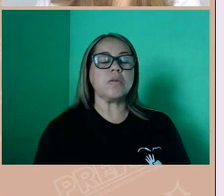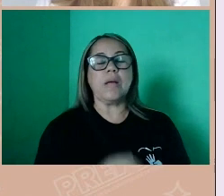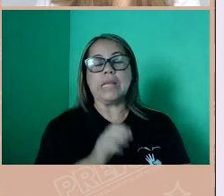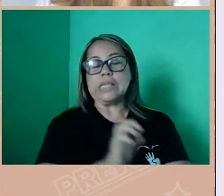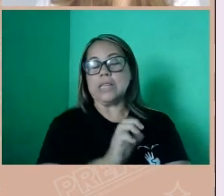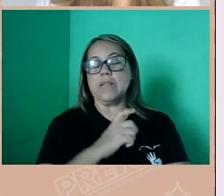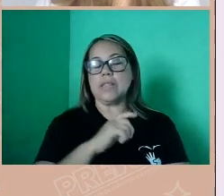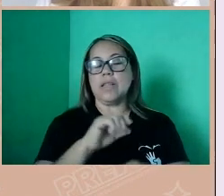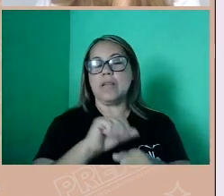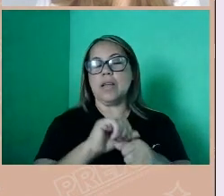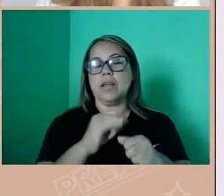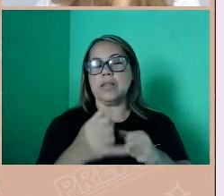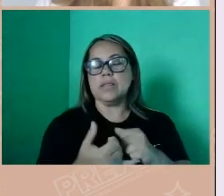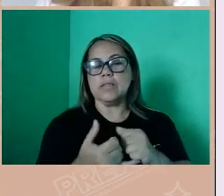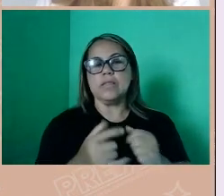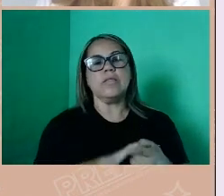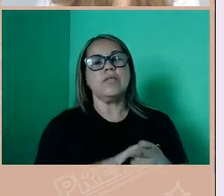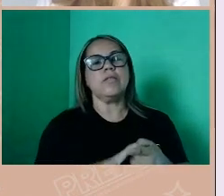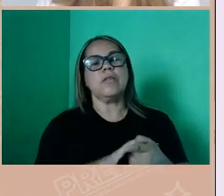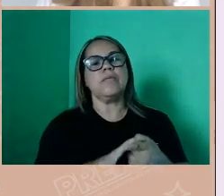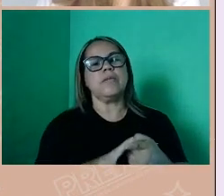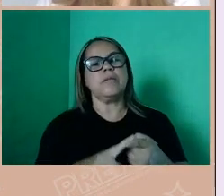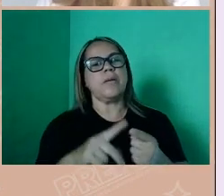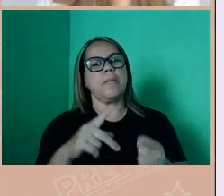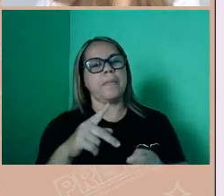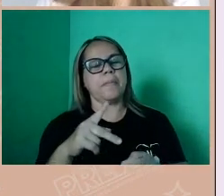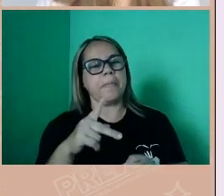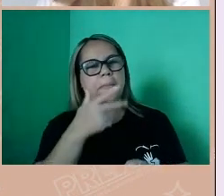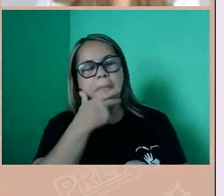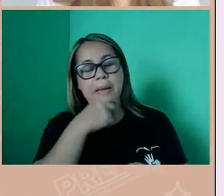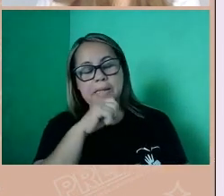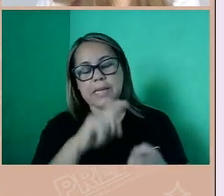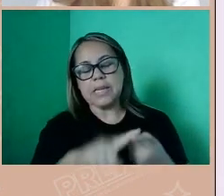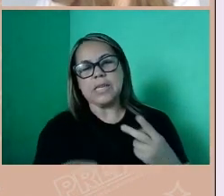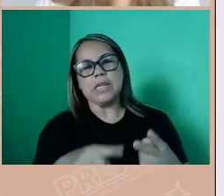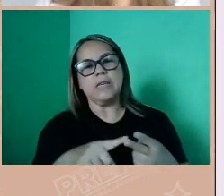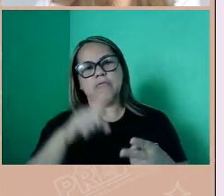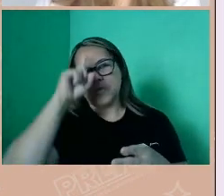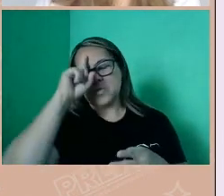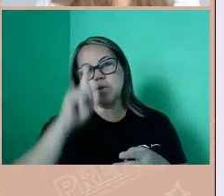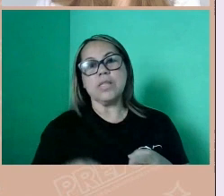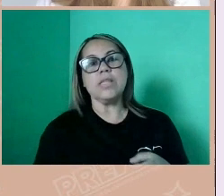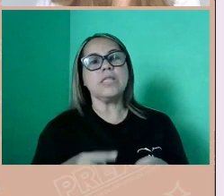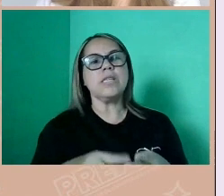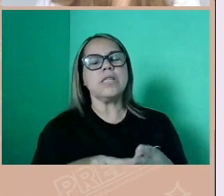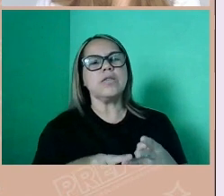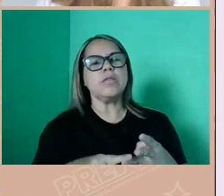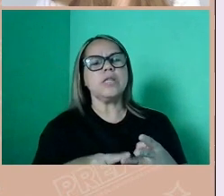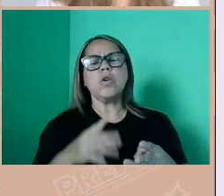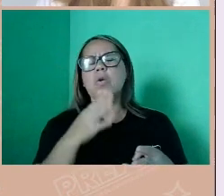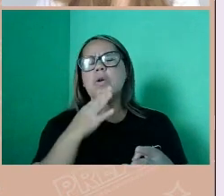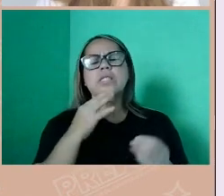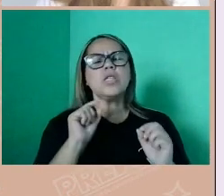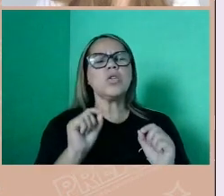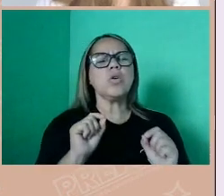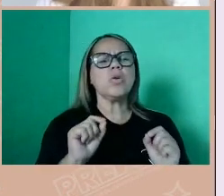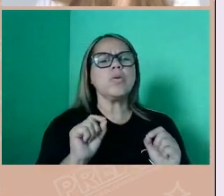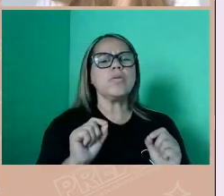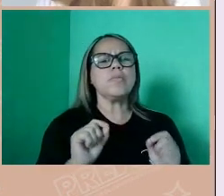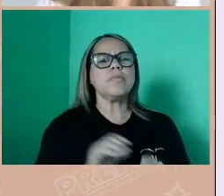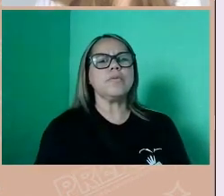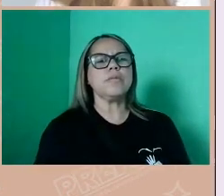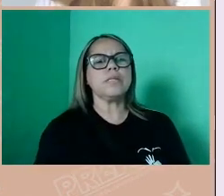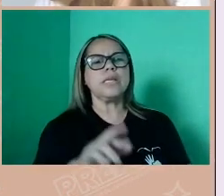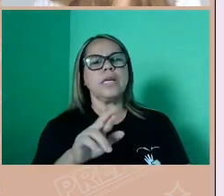fortemente patriarcal totalitário e teonômico tá conhecido como República de Gilead